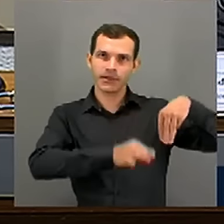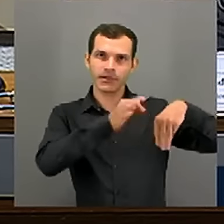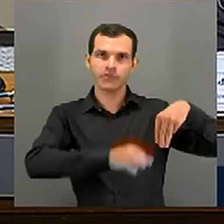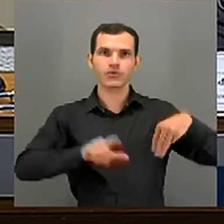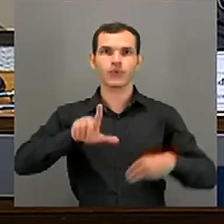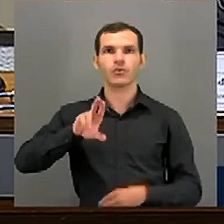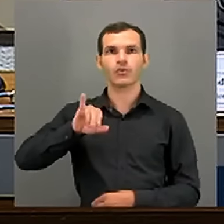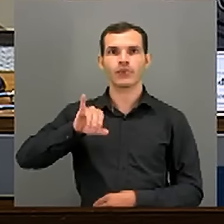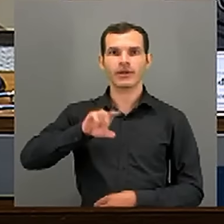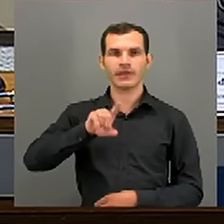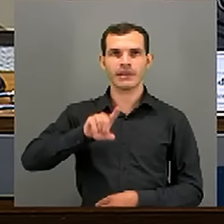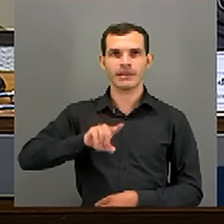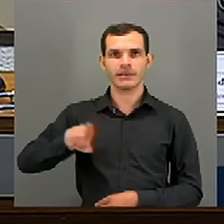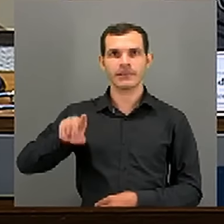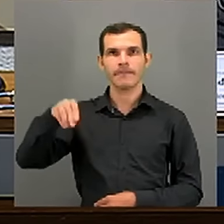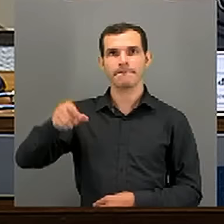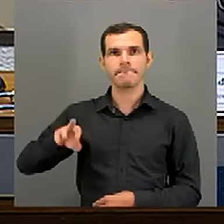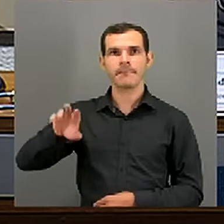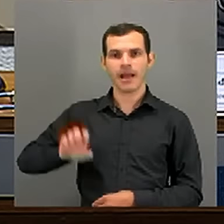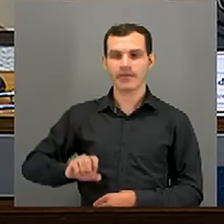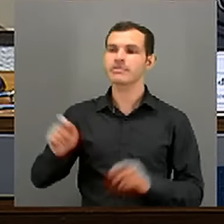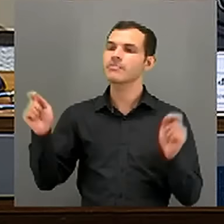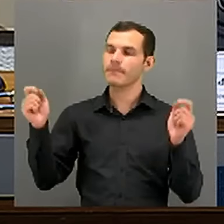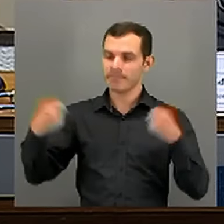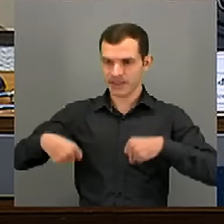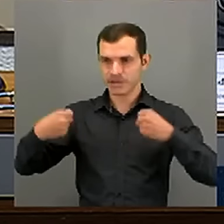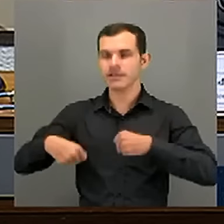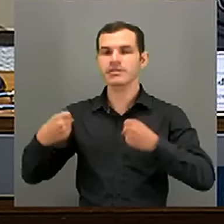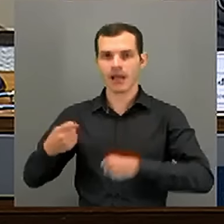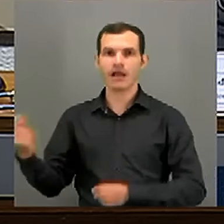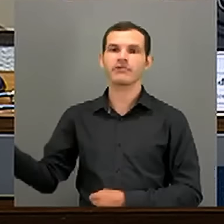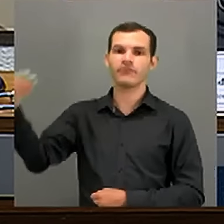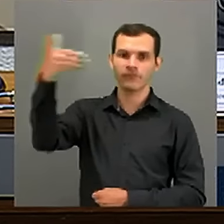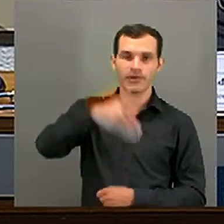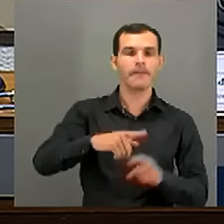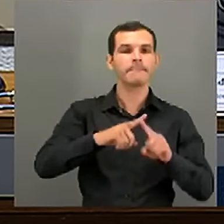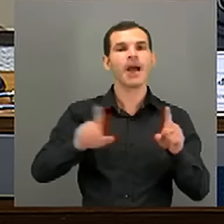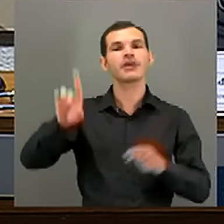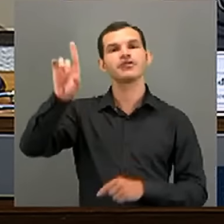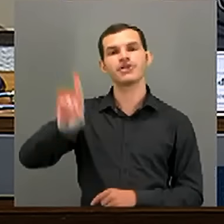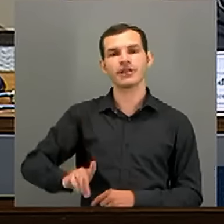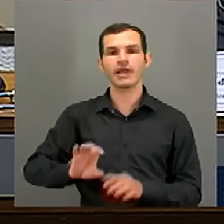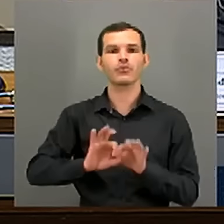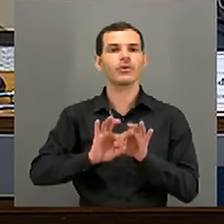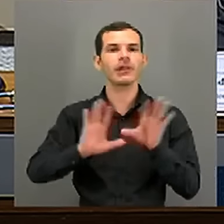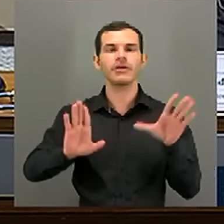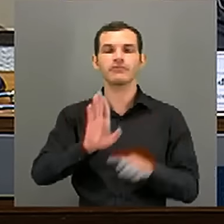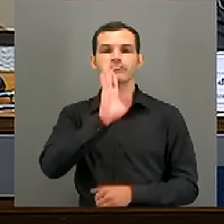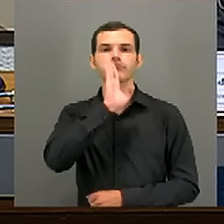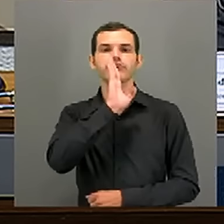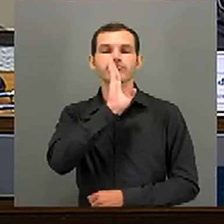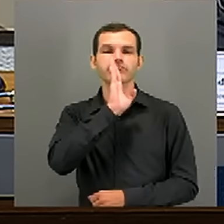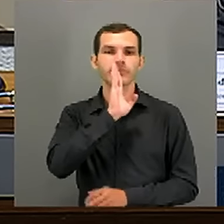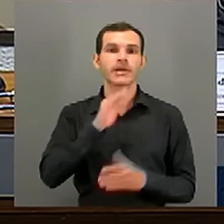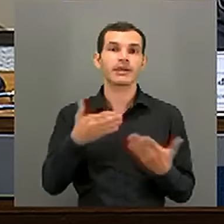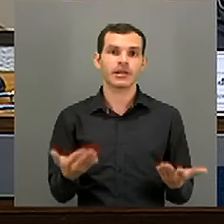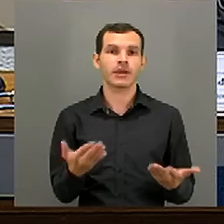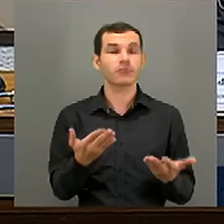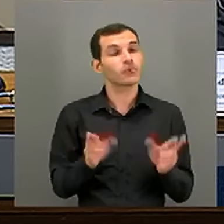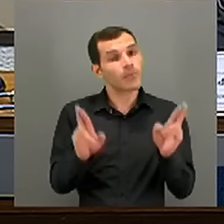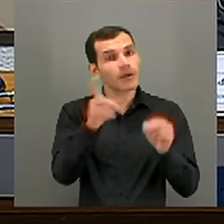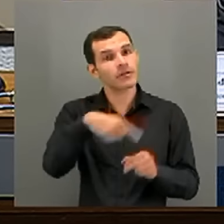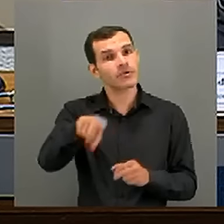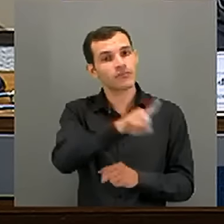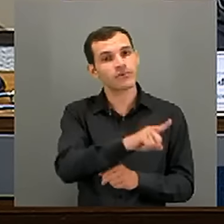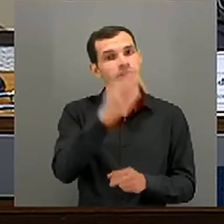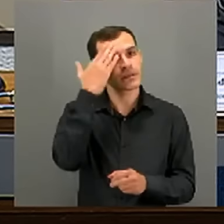comparecer, mas com o direito de ficar em silêncio. E espero que todos tenham entendido o que eu quis dizer. Eu